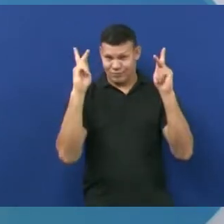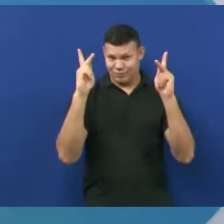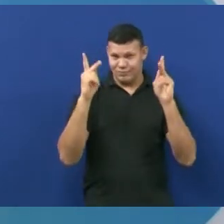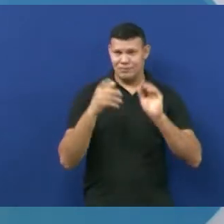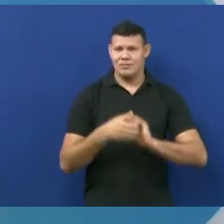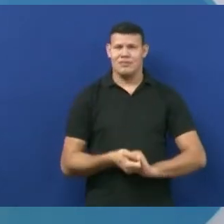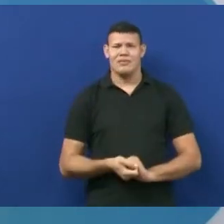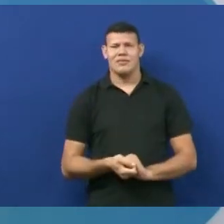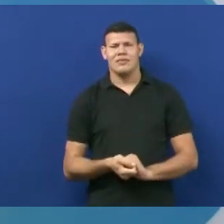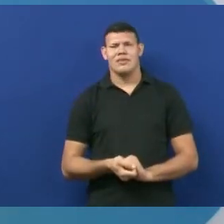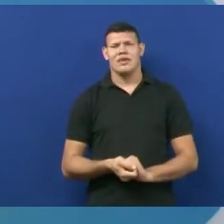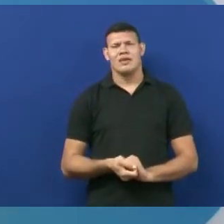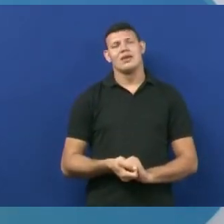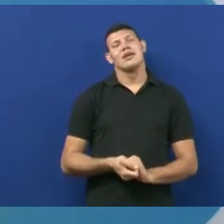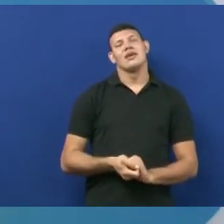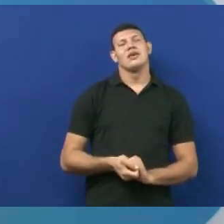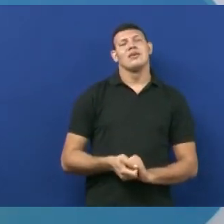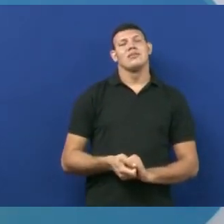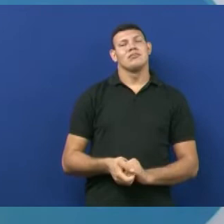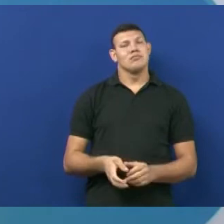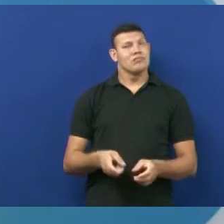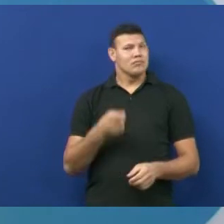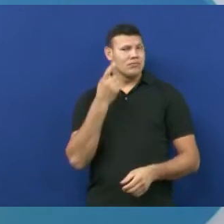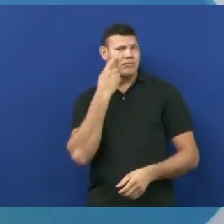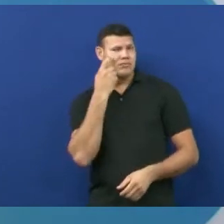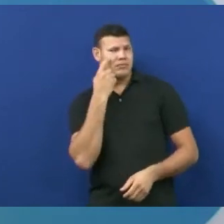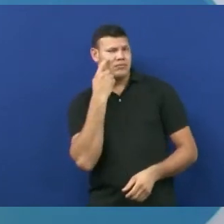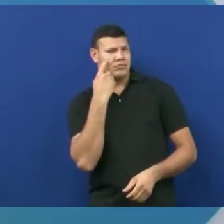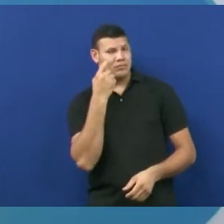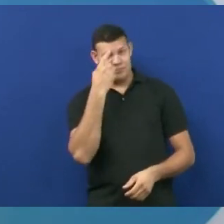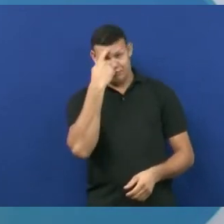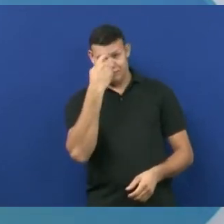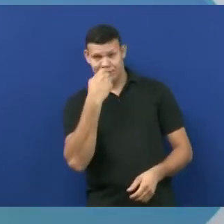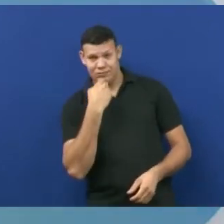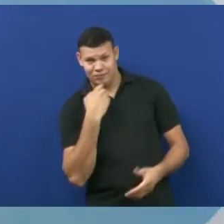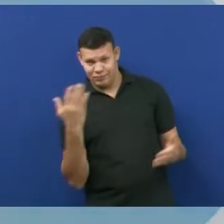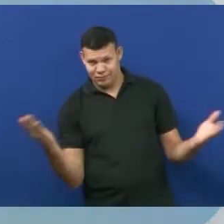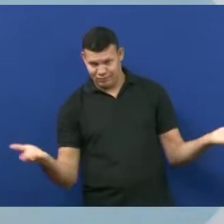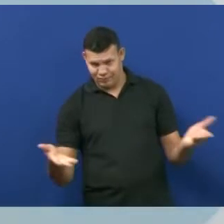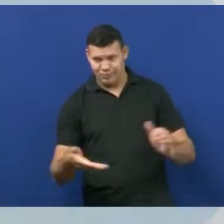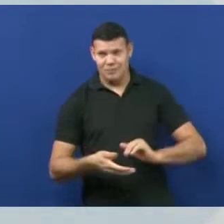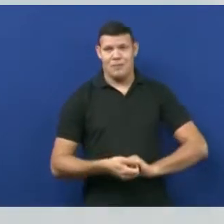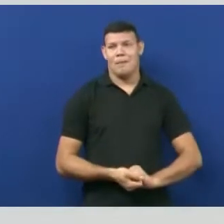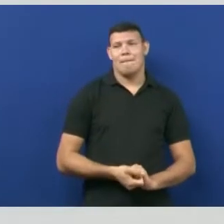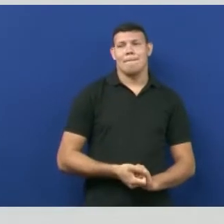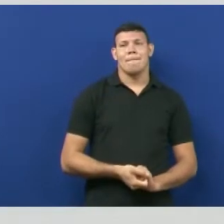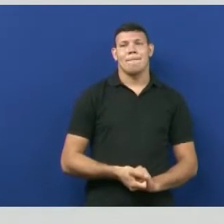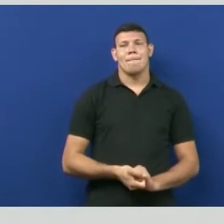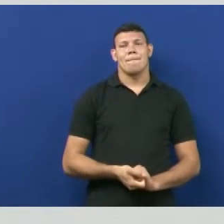Mas que elemento inorgânico ele é? Vamos observar na próxima imagem.